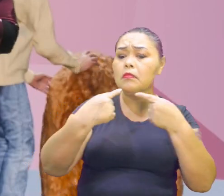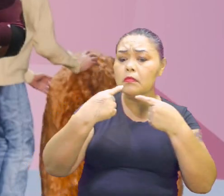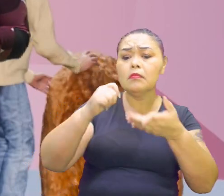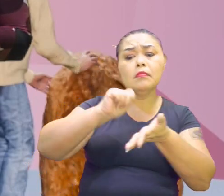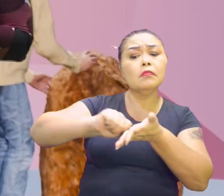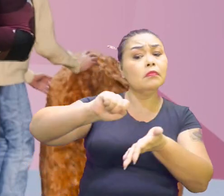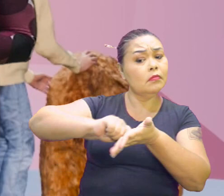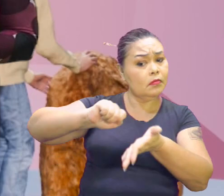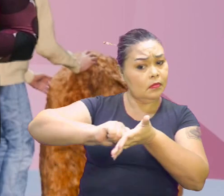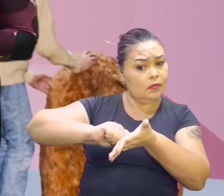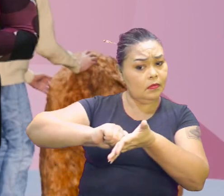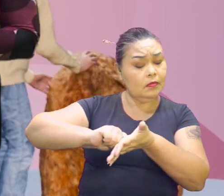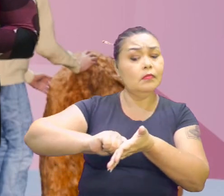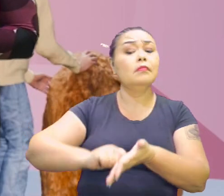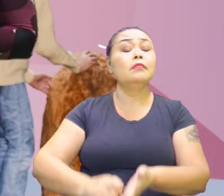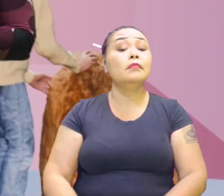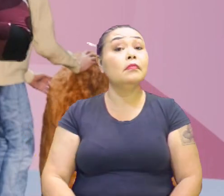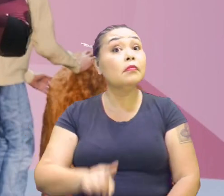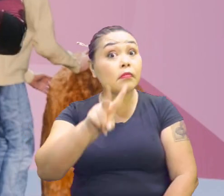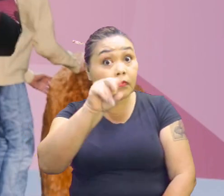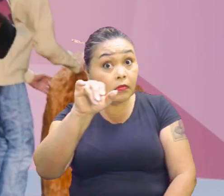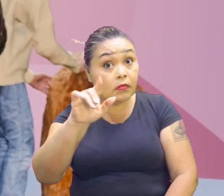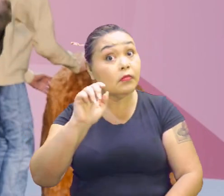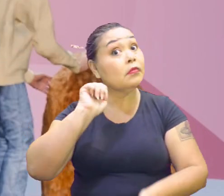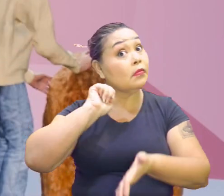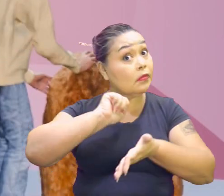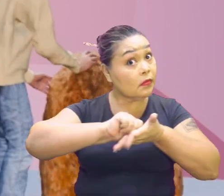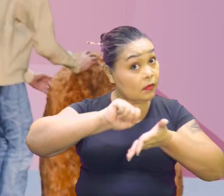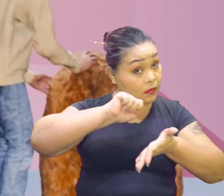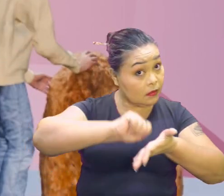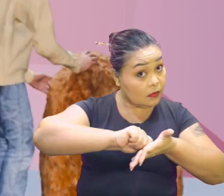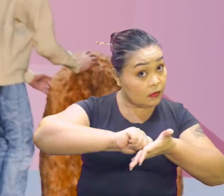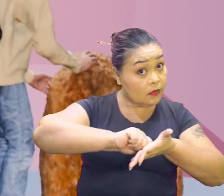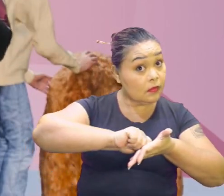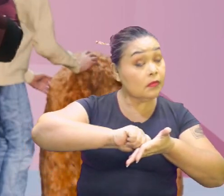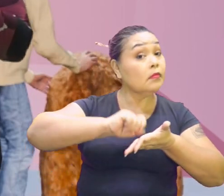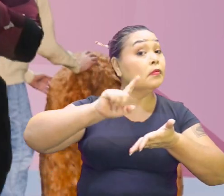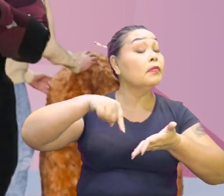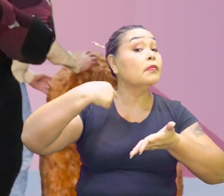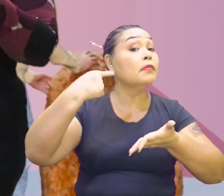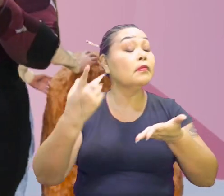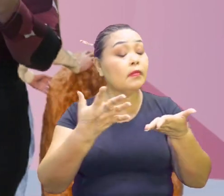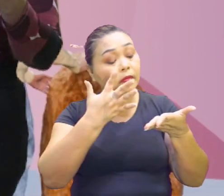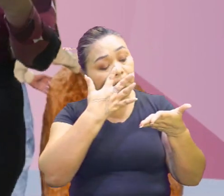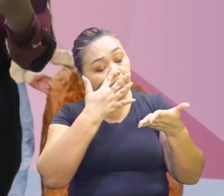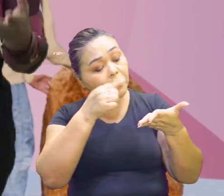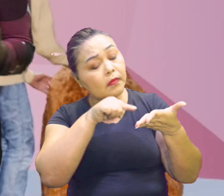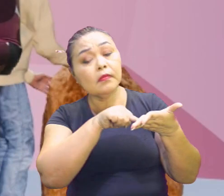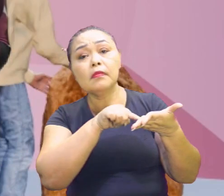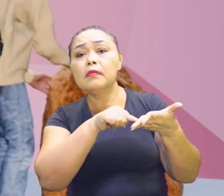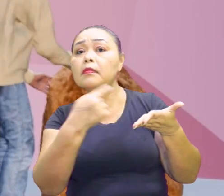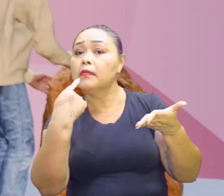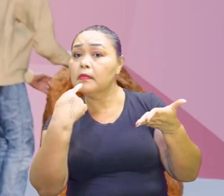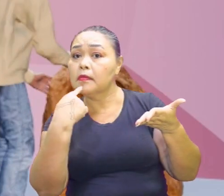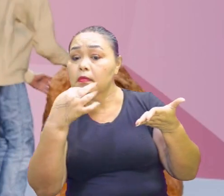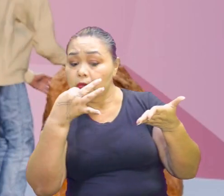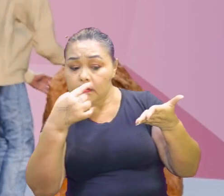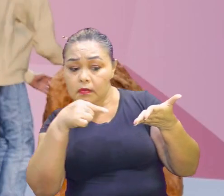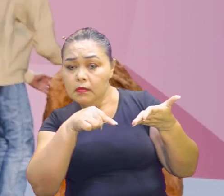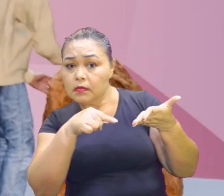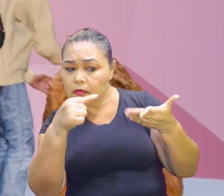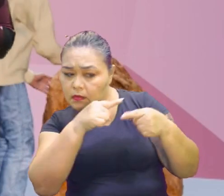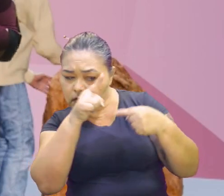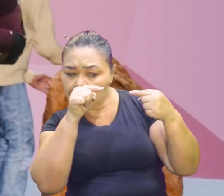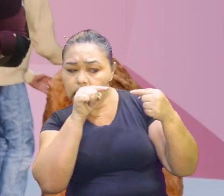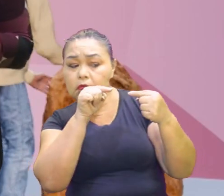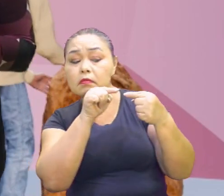dissertativo argumentativo. Você vai escrever e aí você vai observar se os teus argumentos